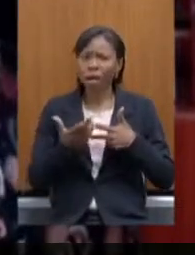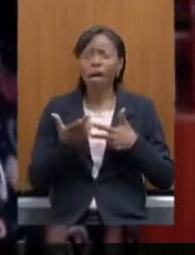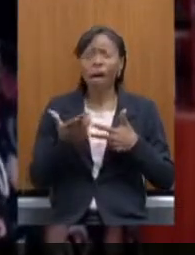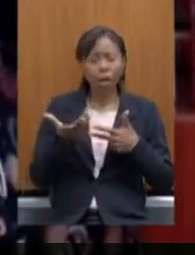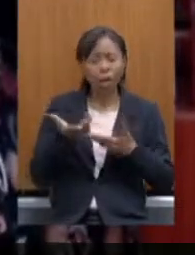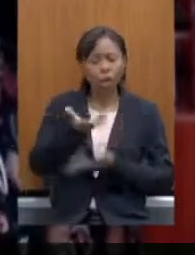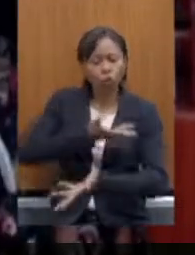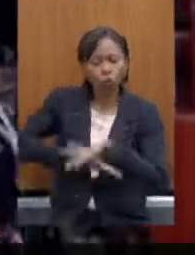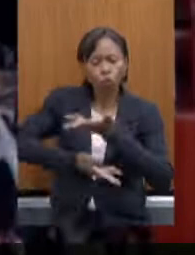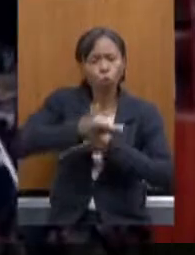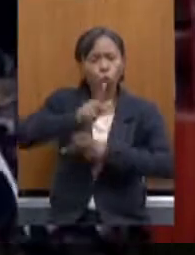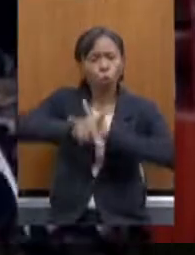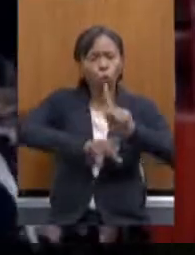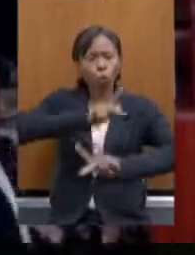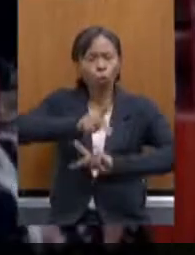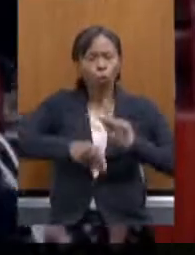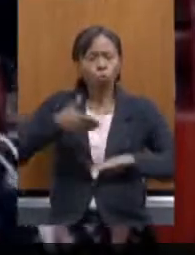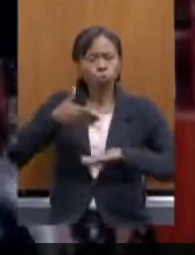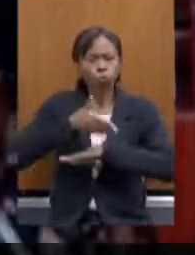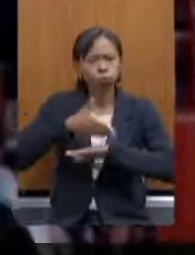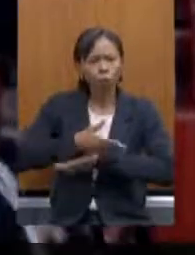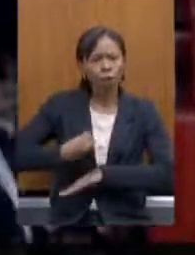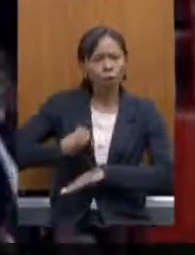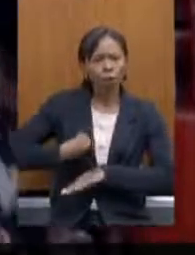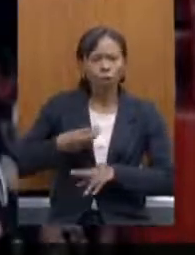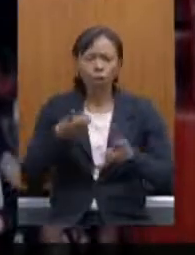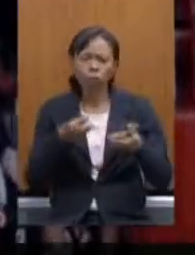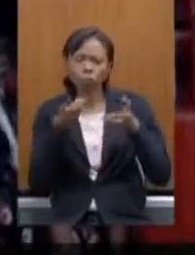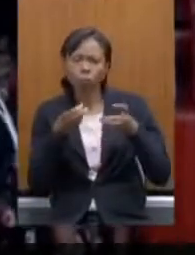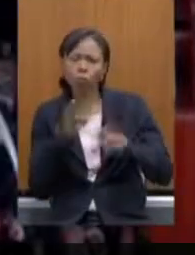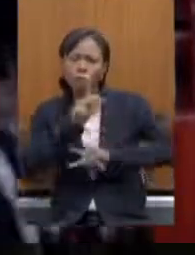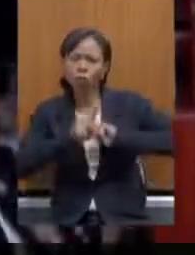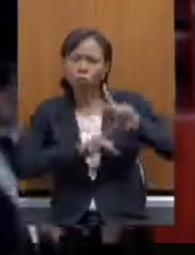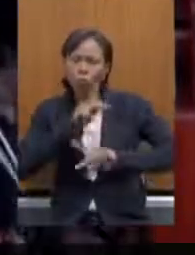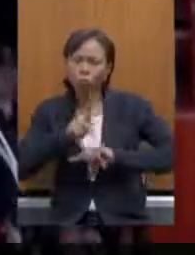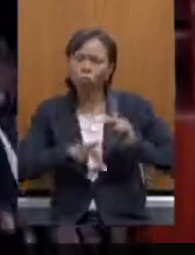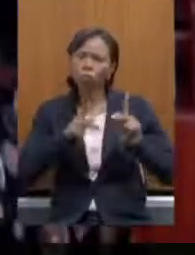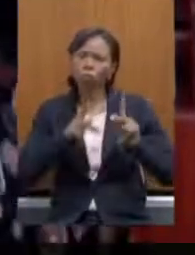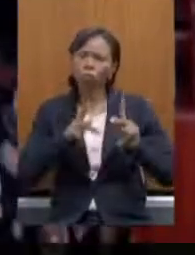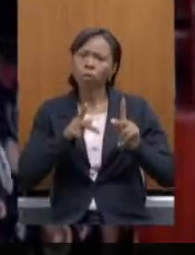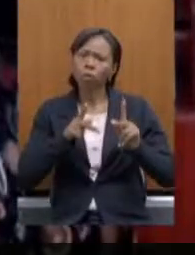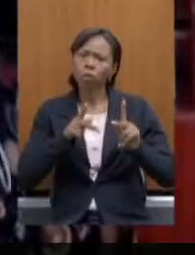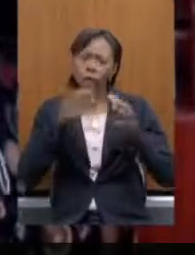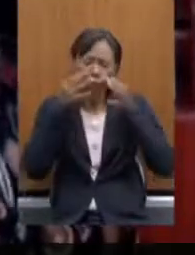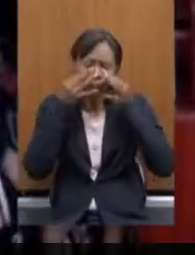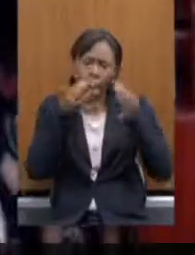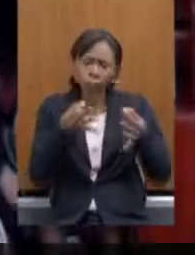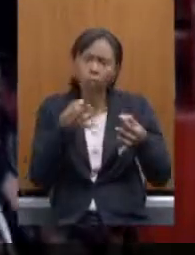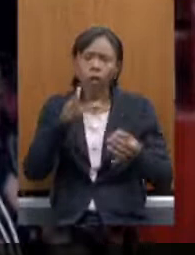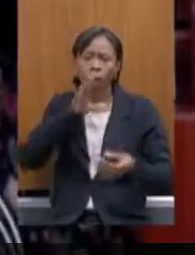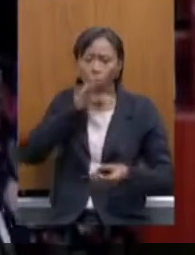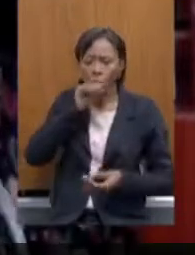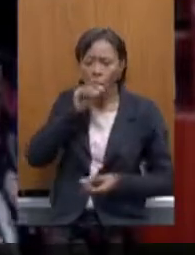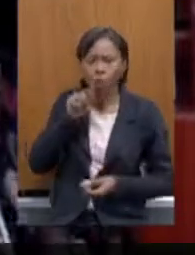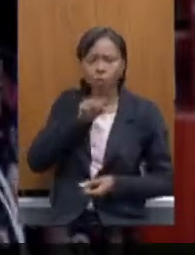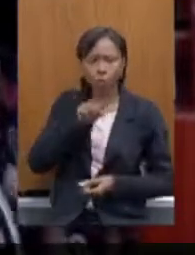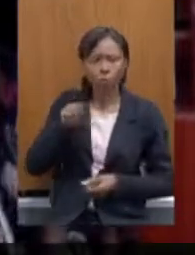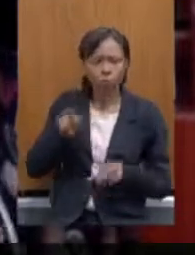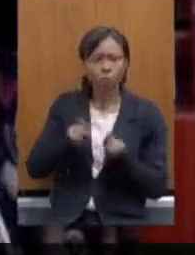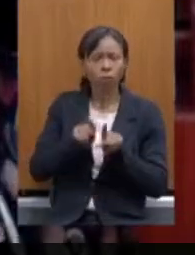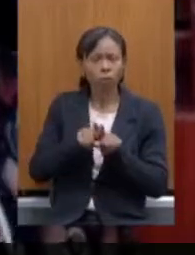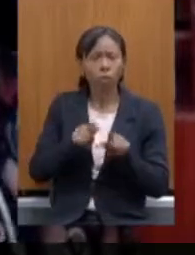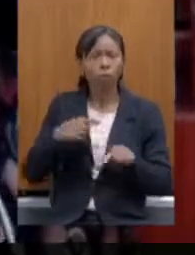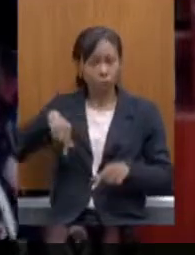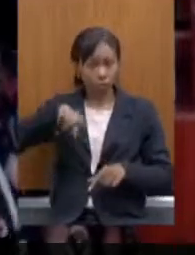popular ele pressupõe ouvir a população ouvir os servidores e a gente que está aqui